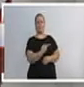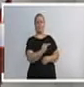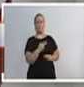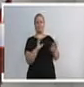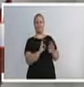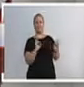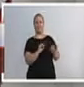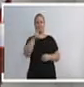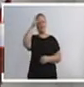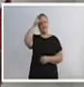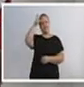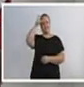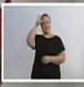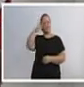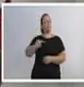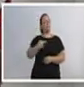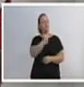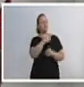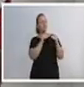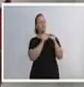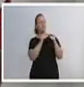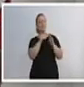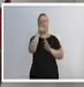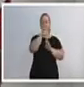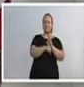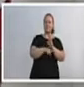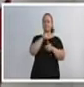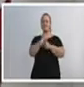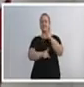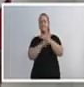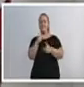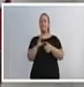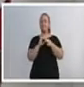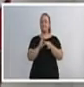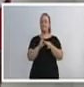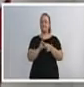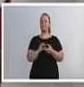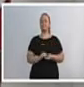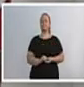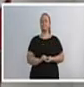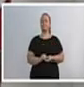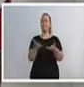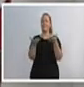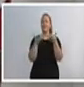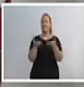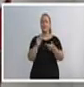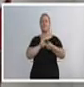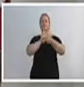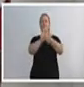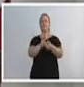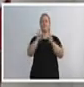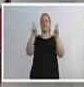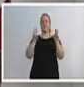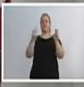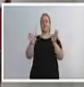coincidência. Estamos em sintonia, vereador, aí nos nossos projetos, nossos trabalhos conjuntos, e eu quero muito destacar esse tema nessa